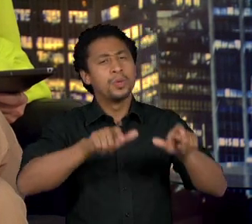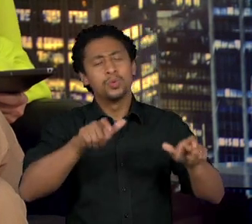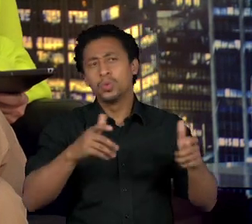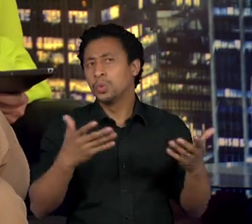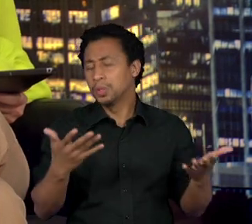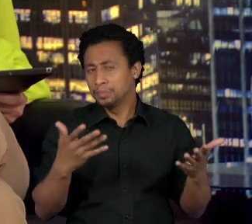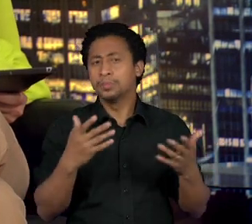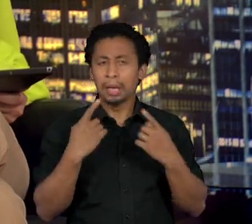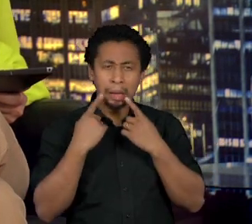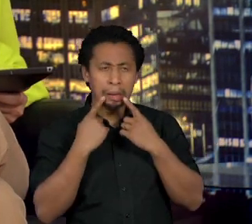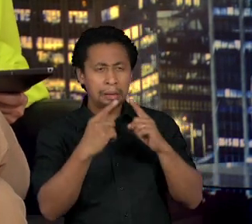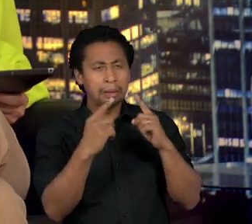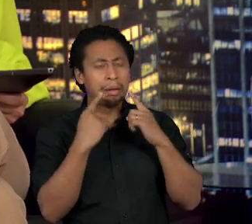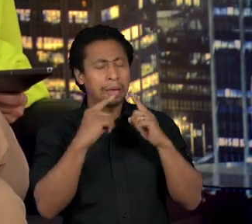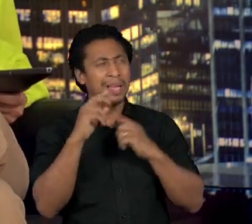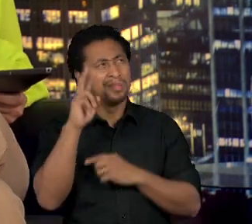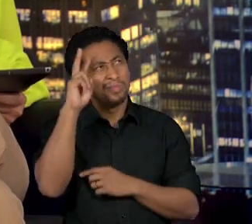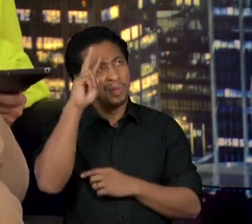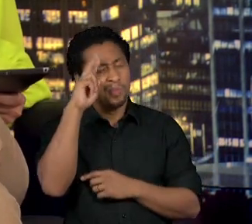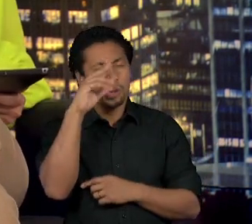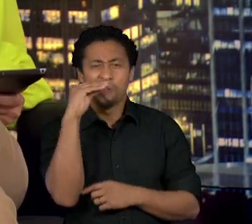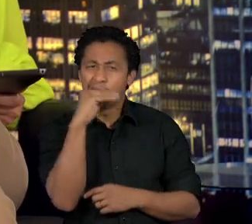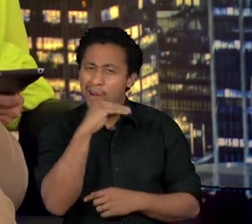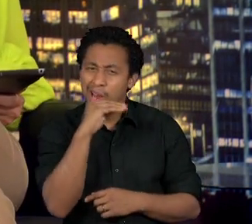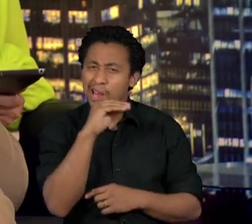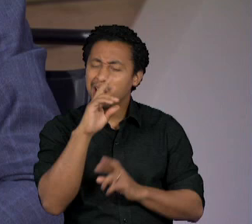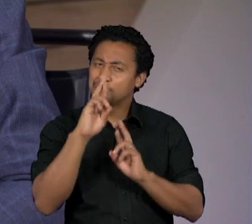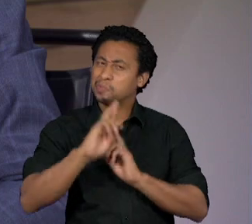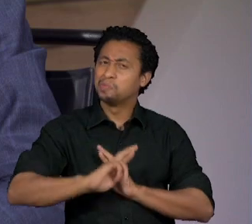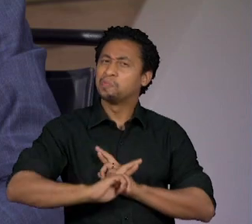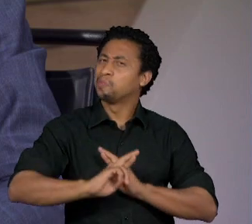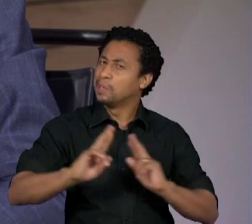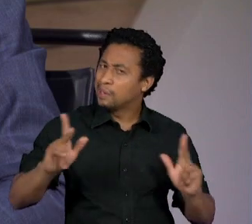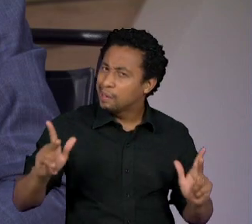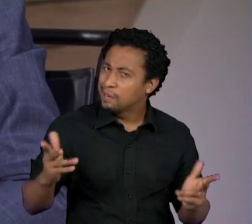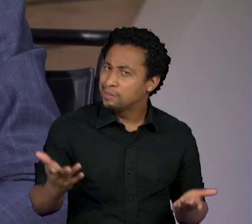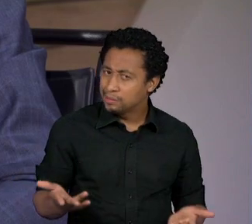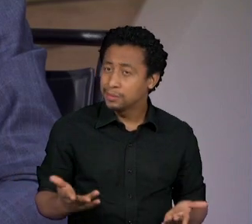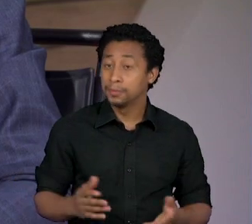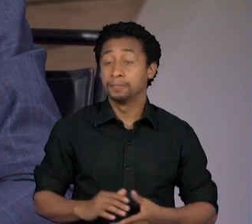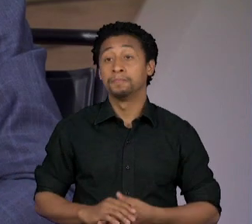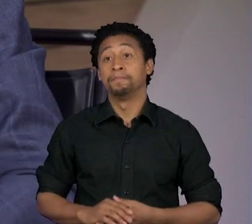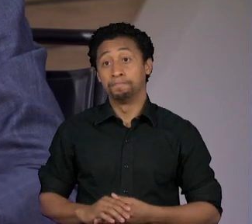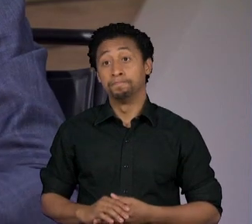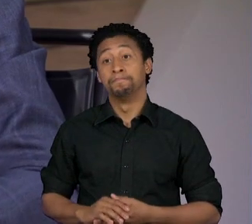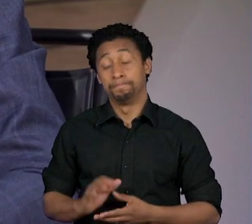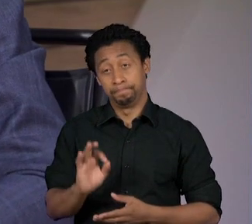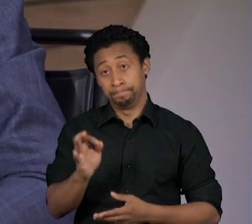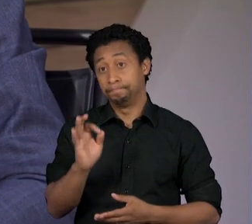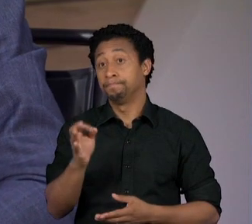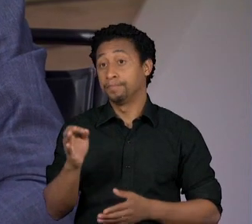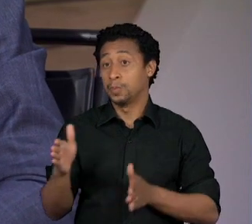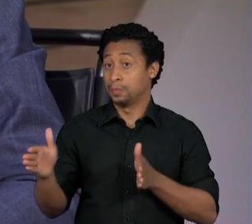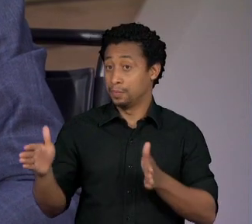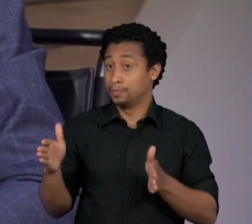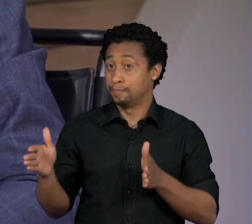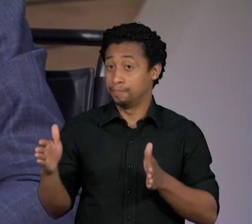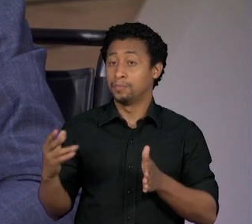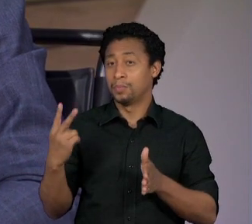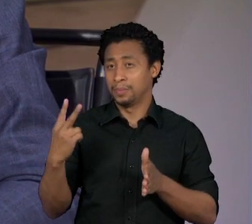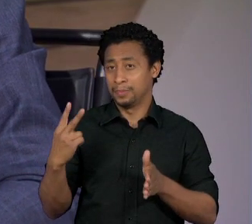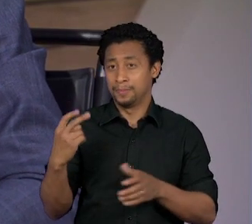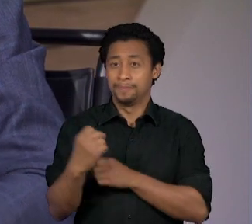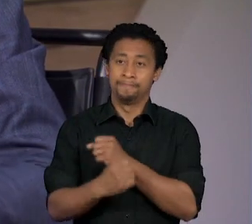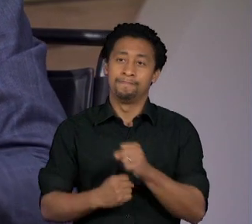a memória está meio ruim, está diferente. Isso tem sido bastante frequente, né, nesses 2 anos de pandemia.